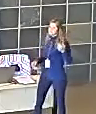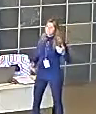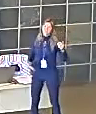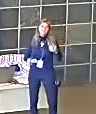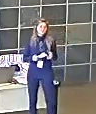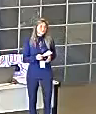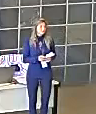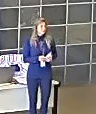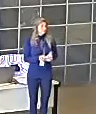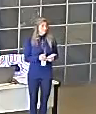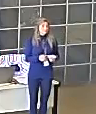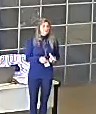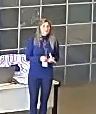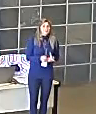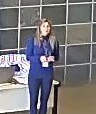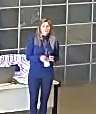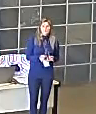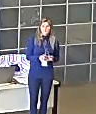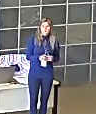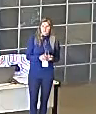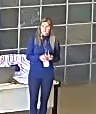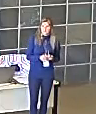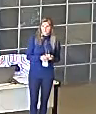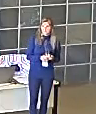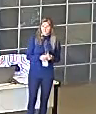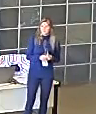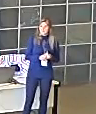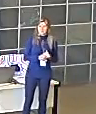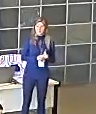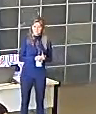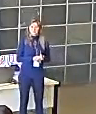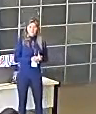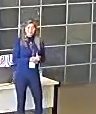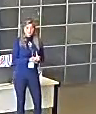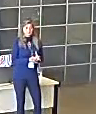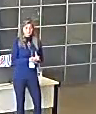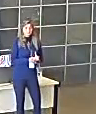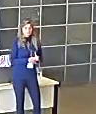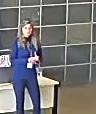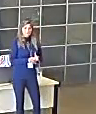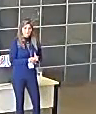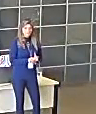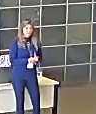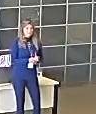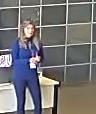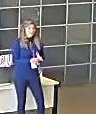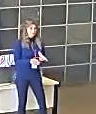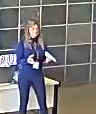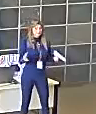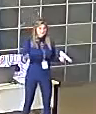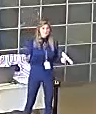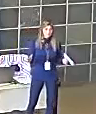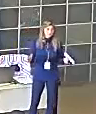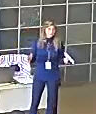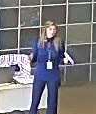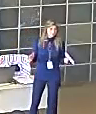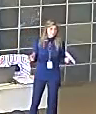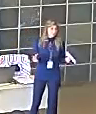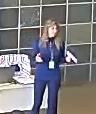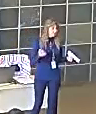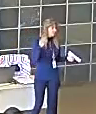e é um absurdo o Como que o órgão que responsável pela fiscalização